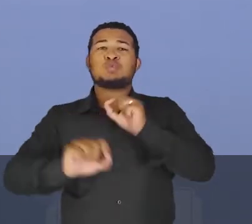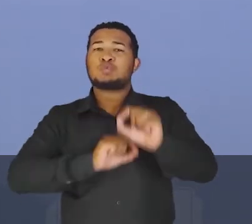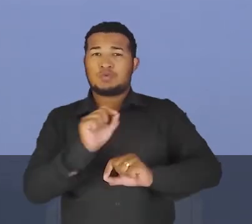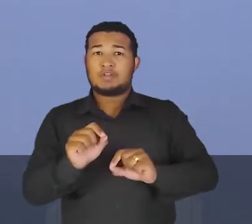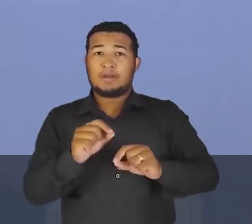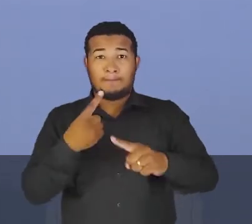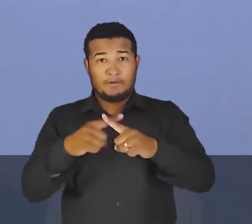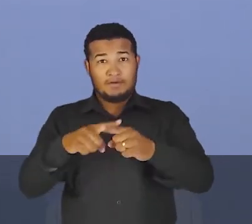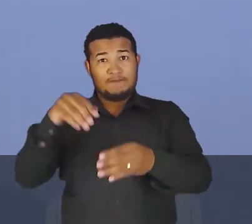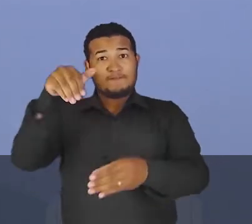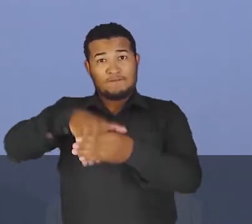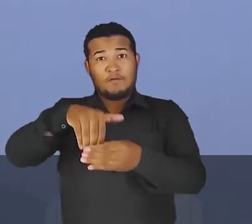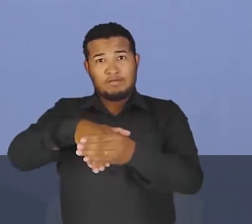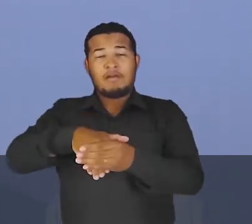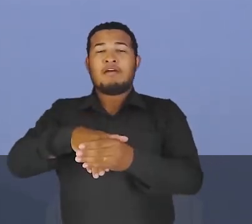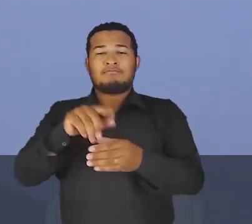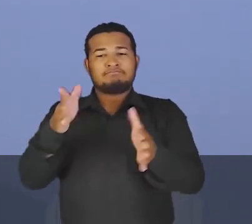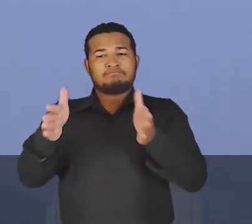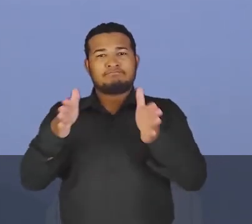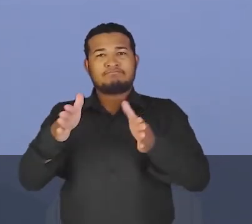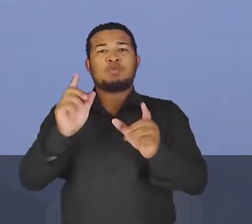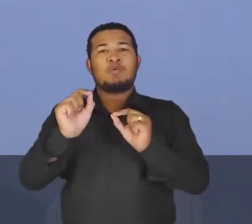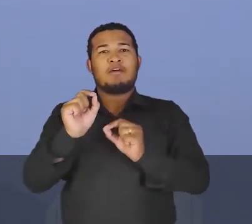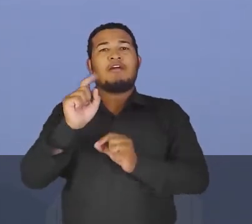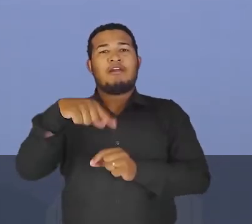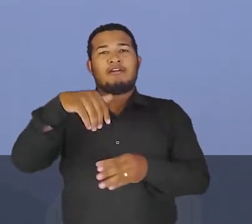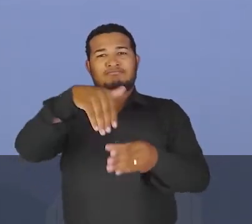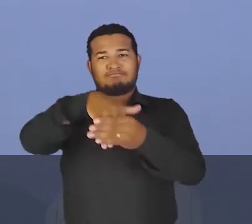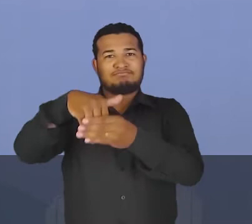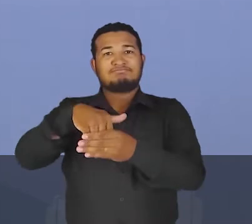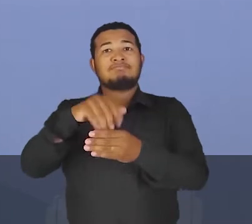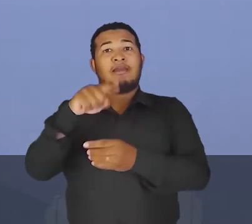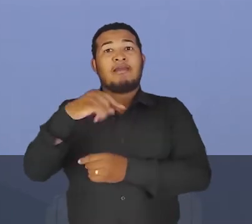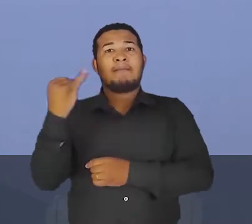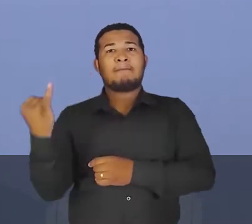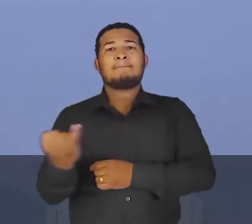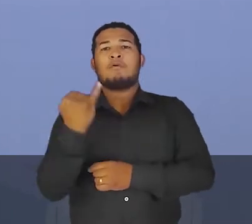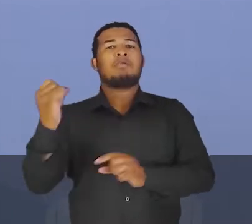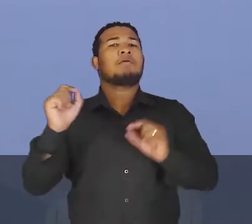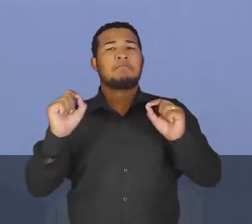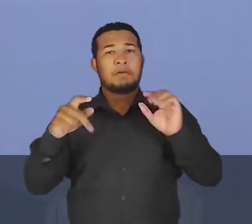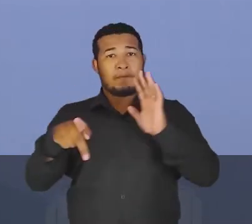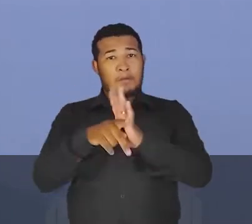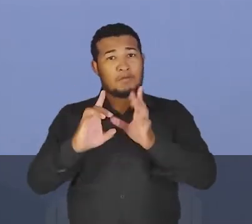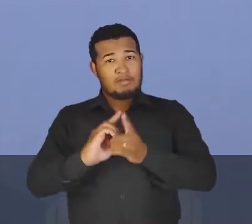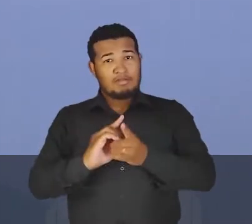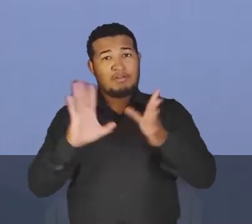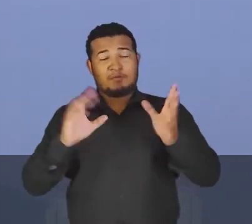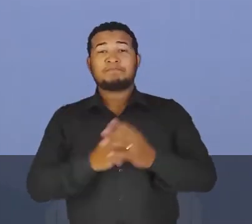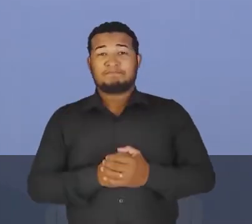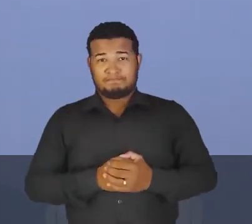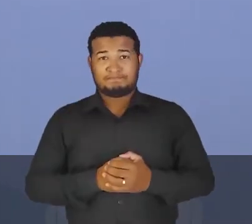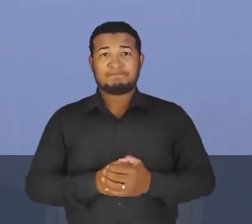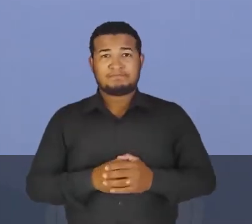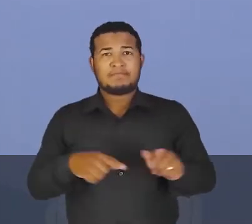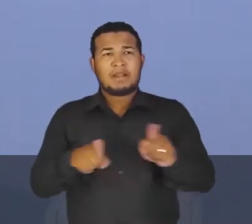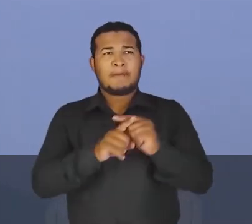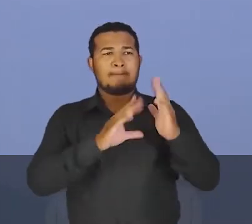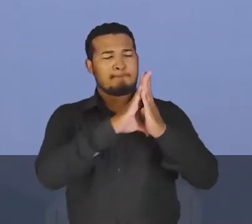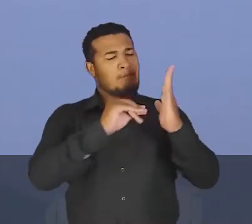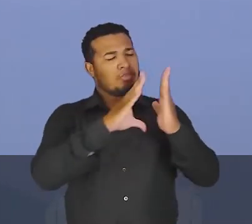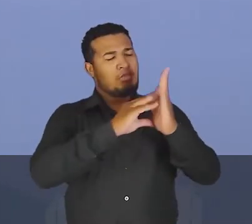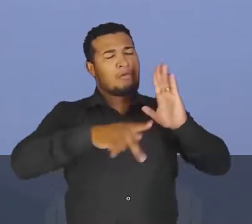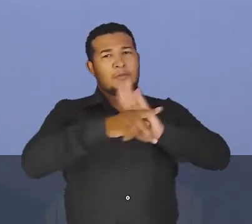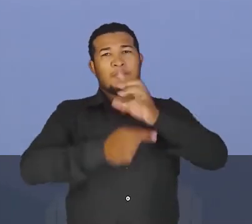Porque votar, as eleições, é uma coisa muito importante para a nossa democracia, para o nosso modelo de política